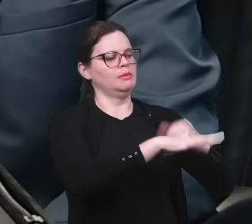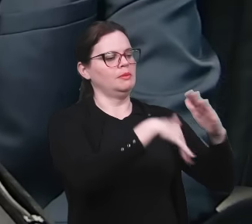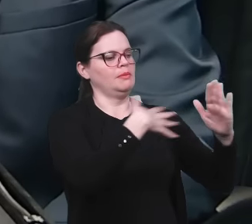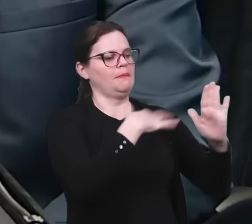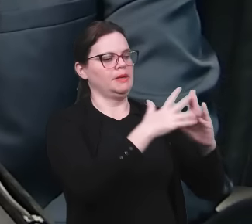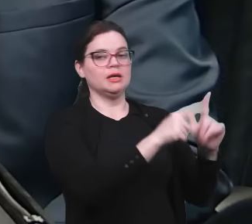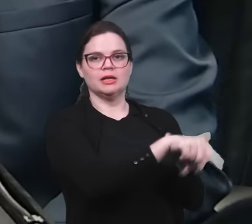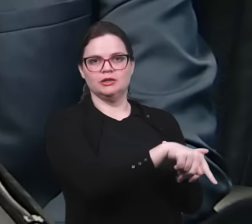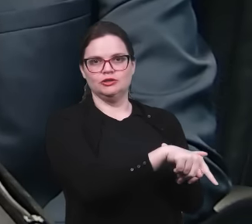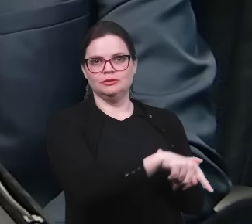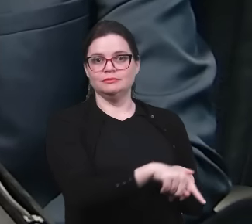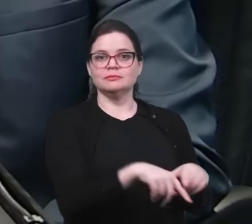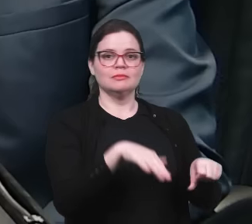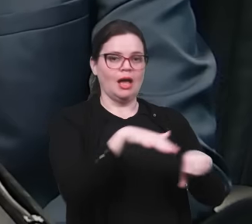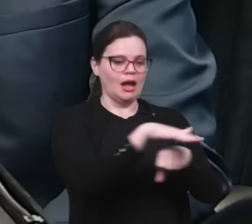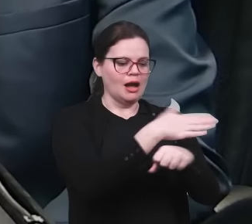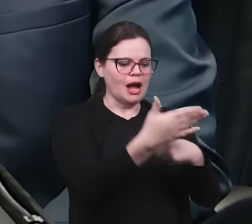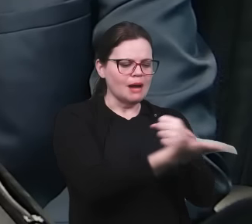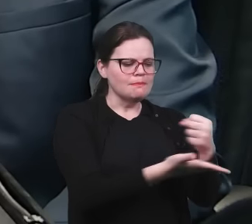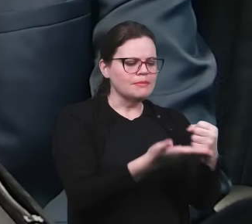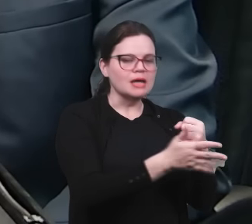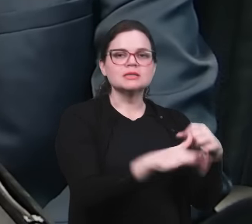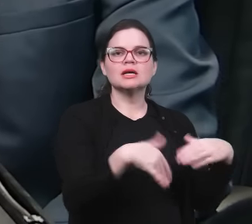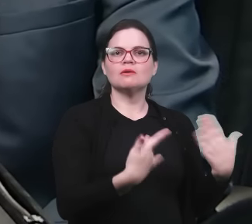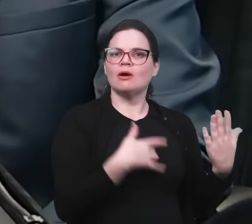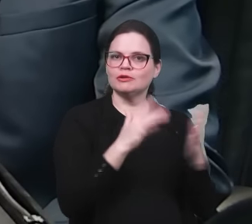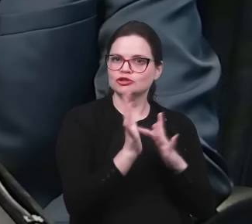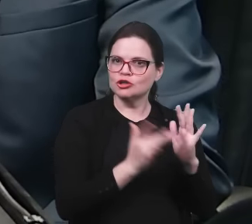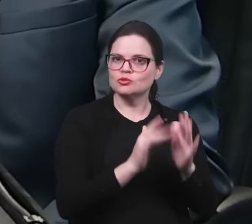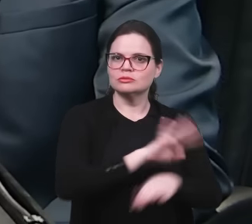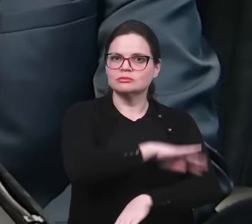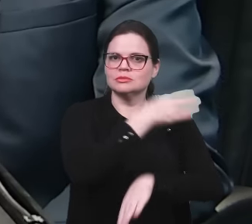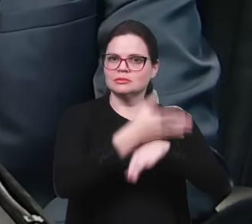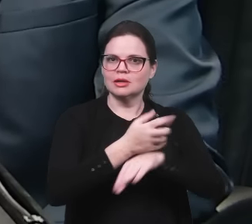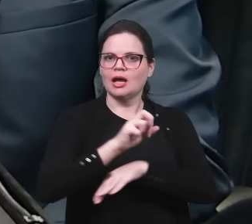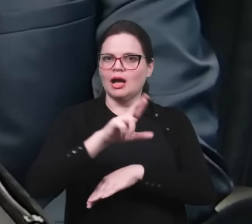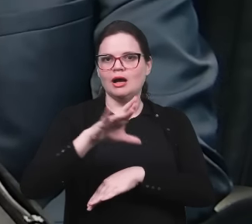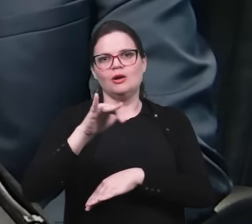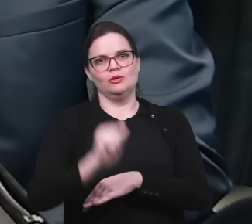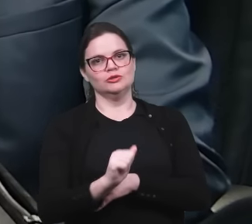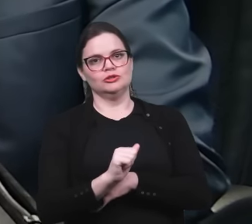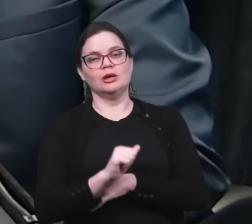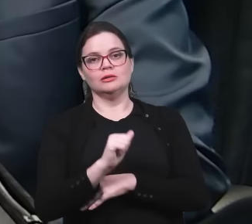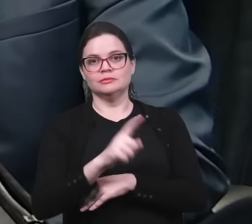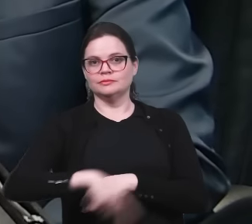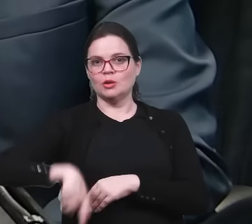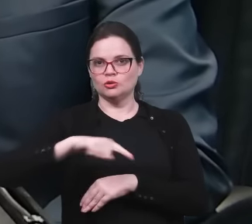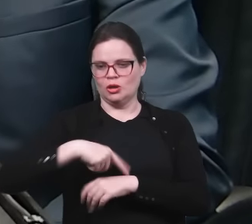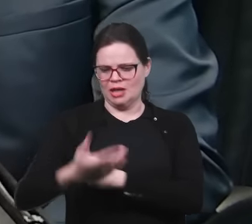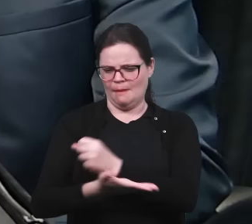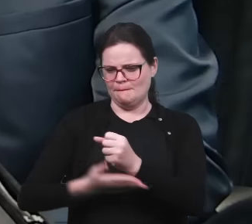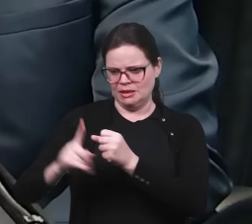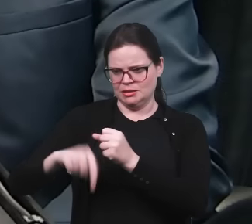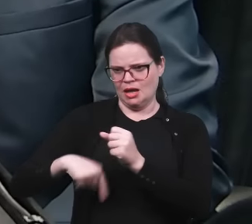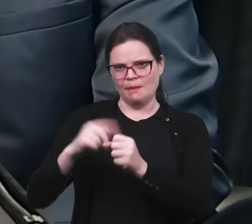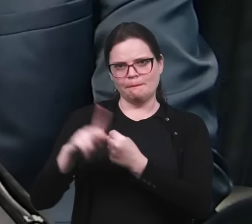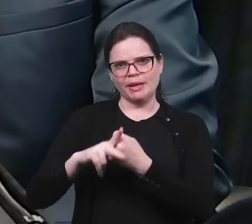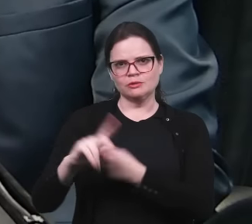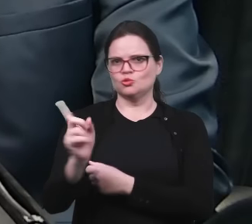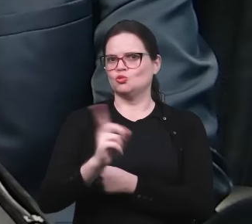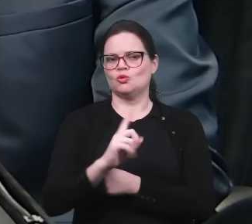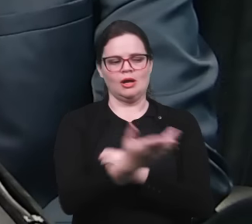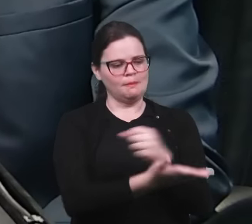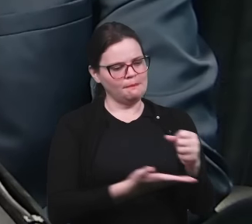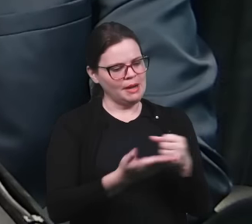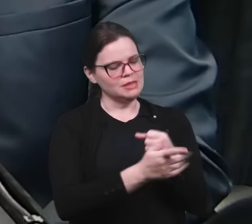eterna. Glória a Deus. Bem firme fundamento. E a igreja hoje não está fundamentada em Pedro. A igreja